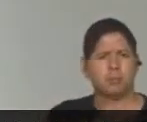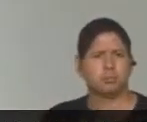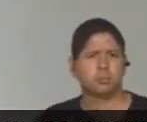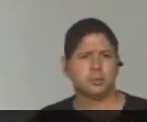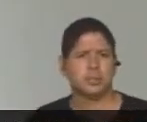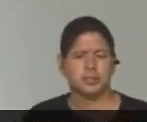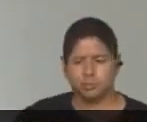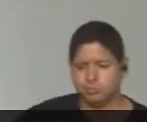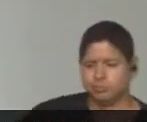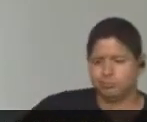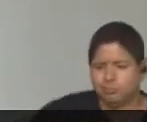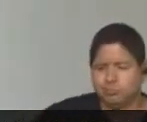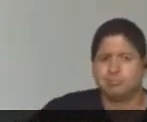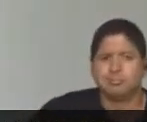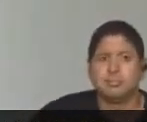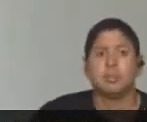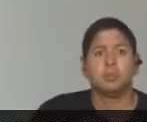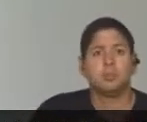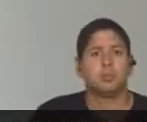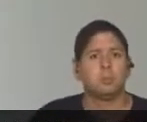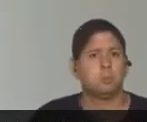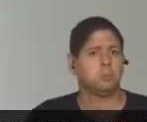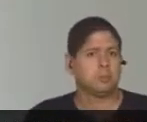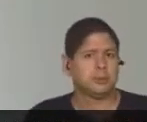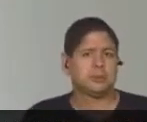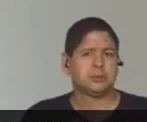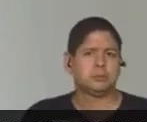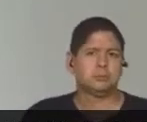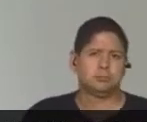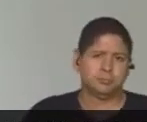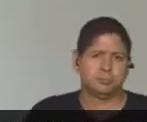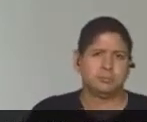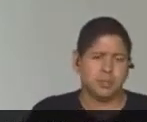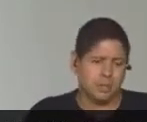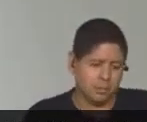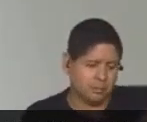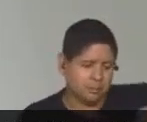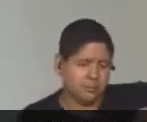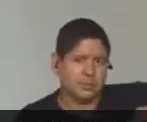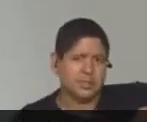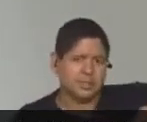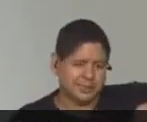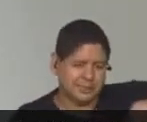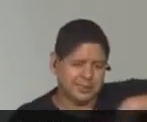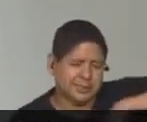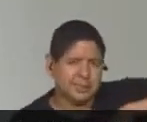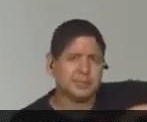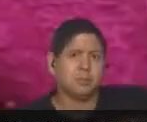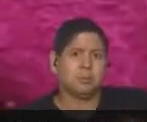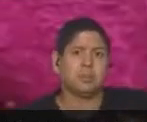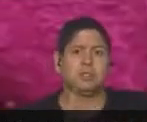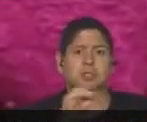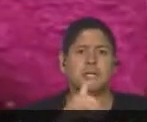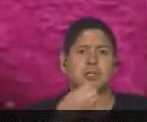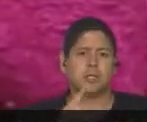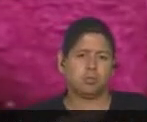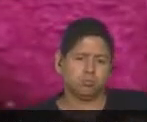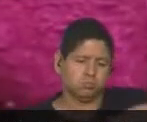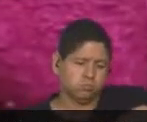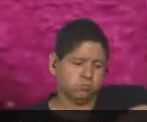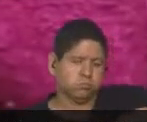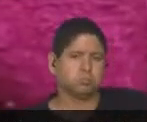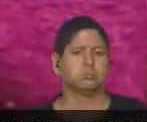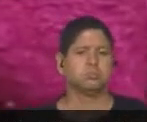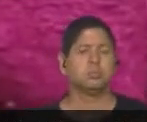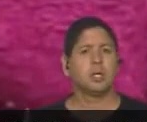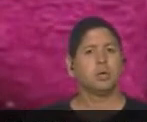andando de muleta até eu novamente botar o pé no chão e voltar a andar. Minha perna atrofiou, perdi um pedaço do tendão. O caso é um entre